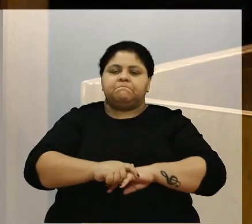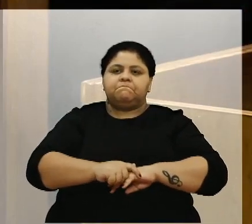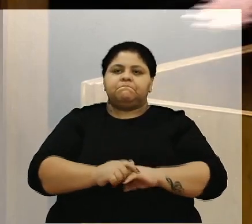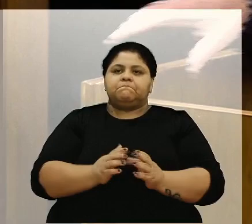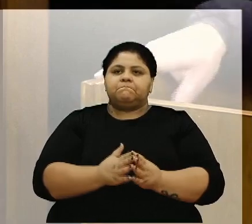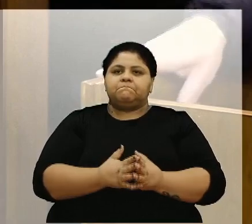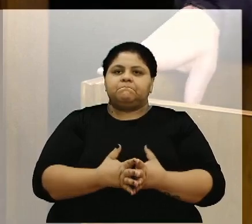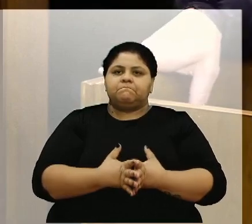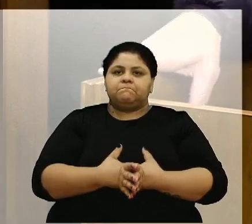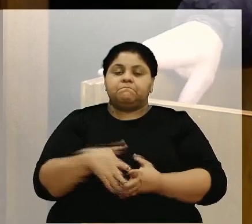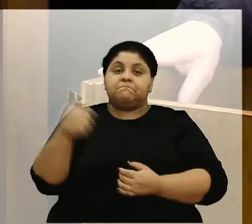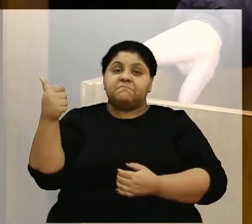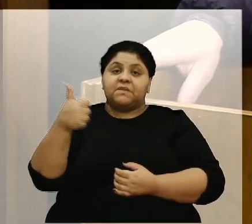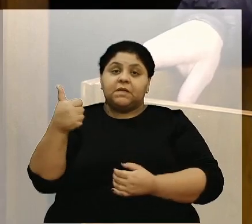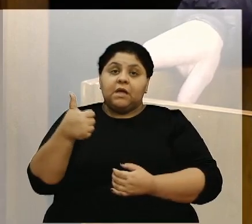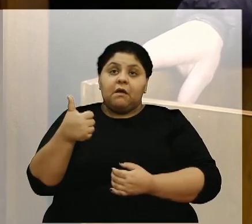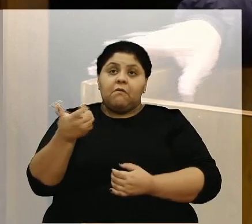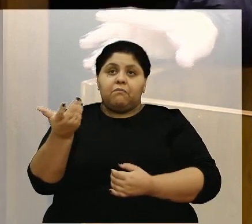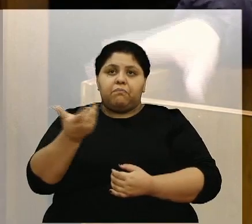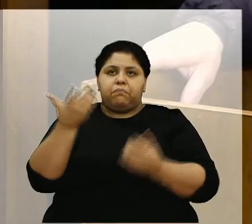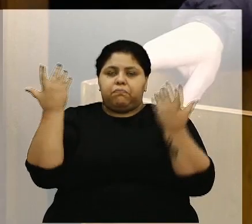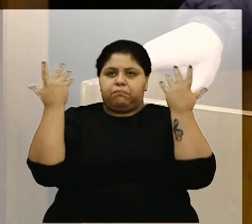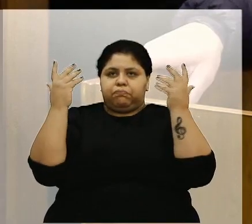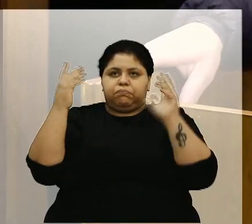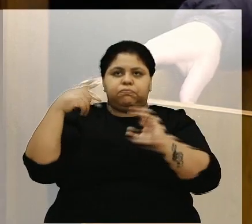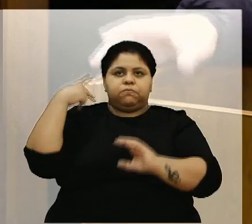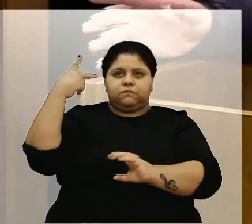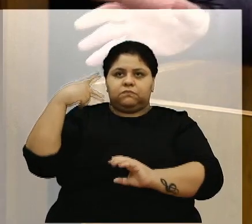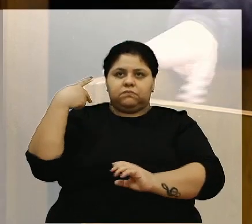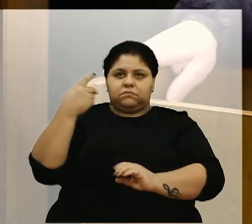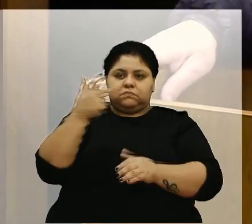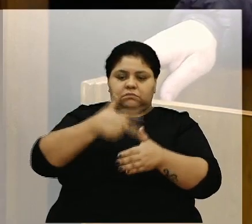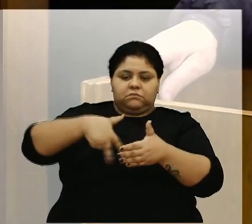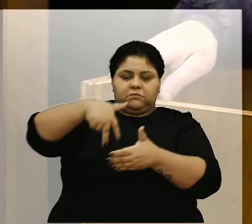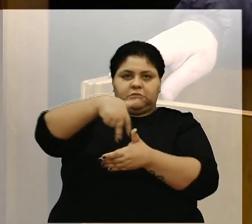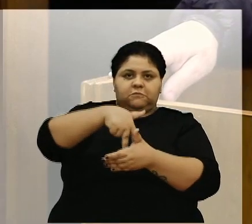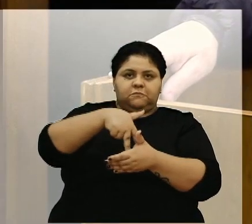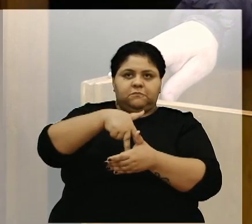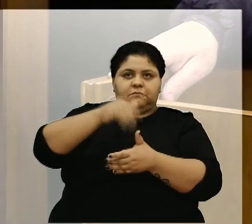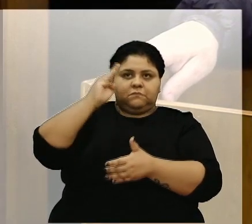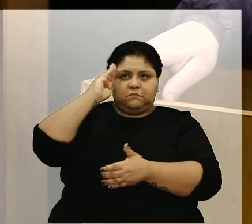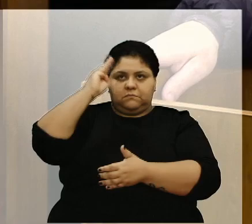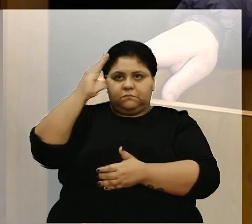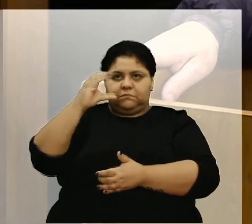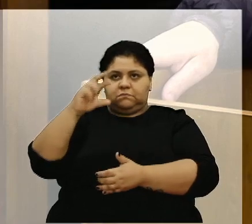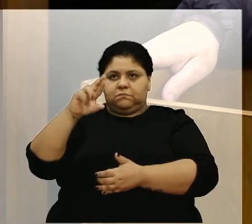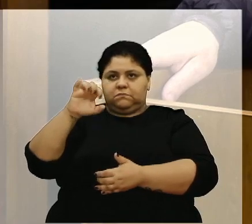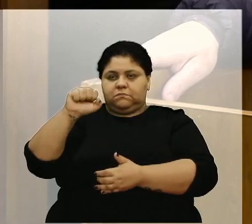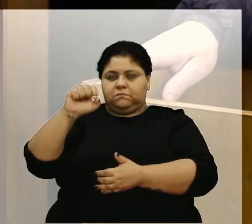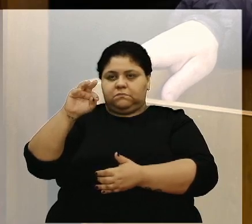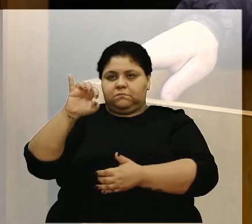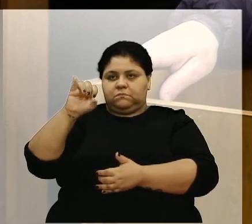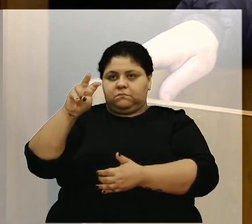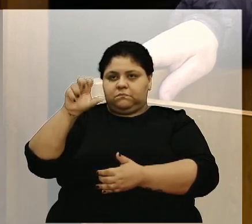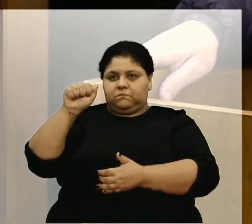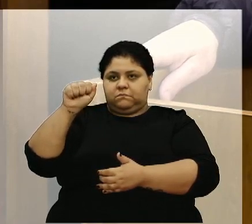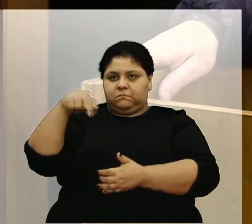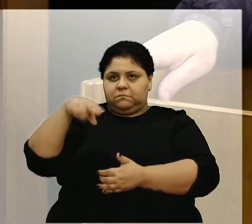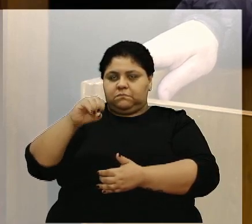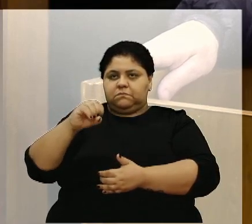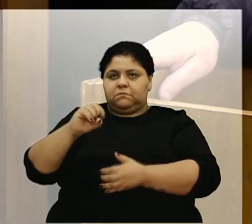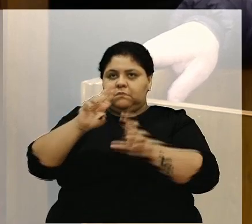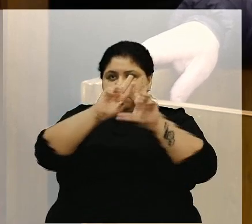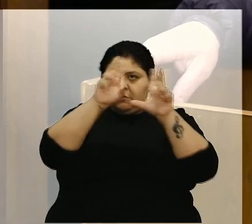Primeiro quero parabenizar aqui o vereador que esteve nessa tribuna agora, Tenente Cristiano, pela matéria, né? Também vou seguir